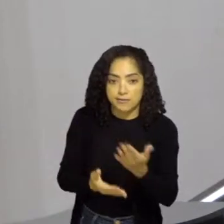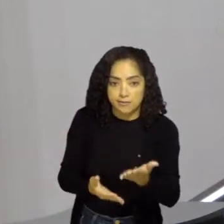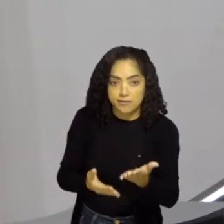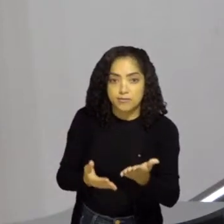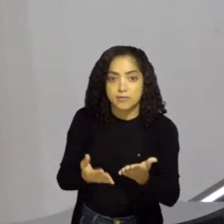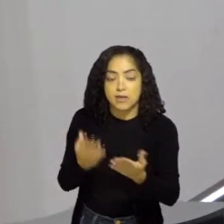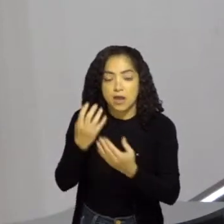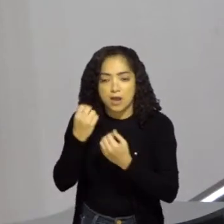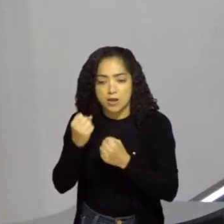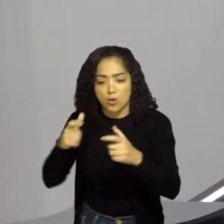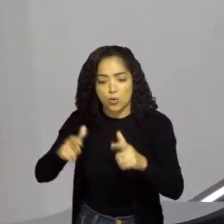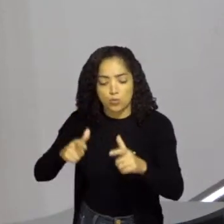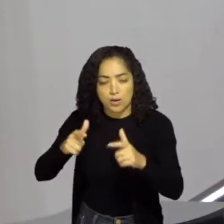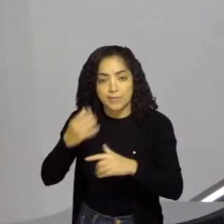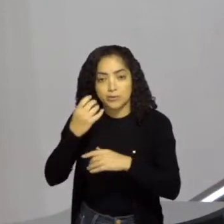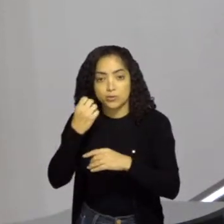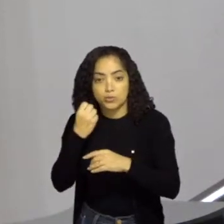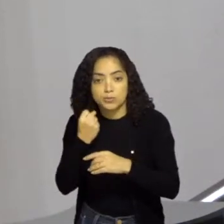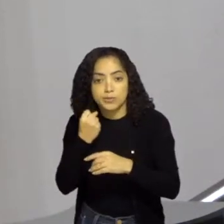Nós temos aqui,